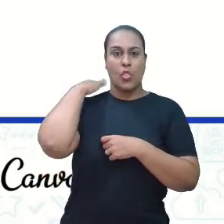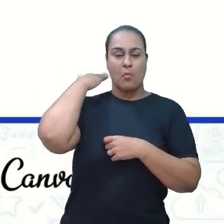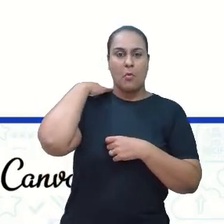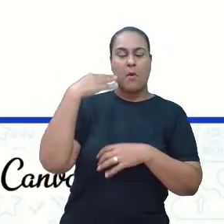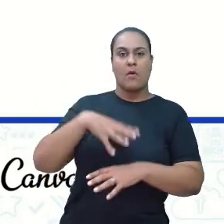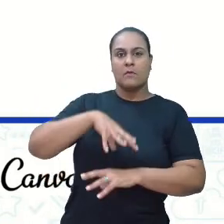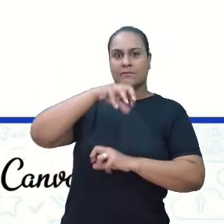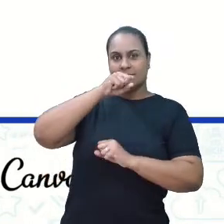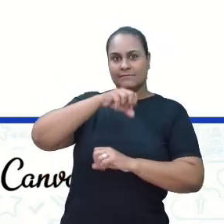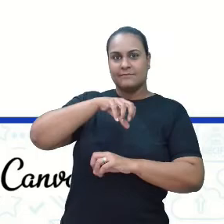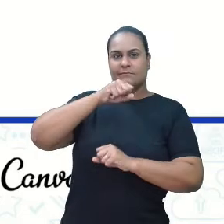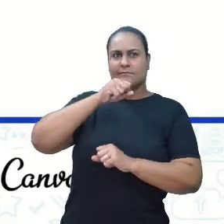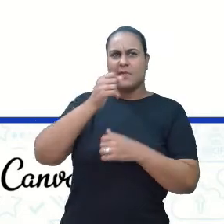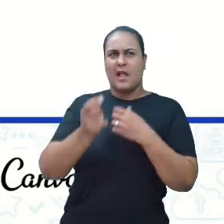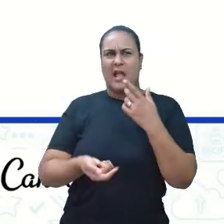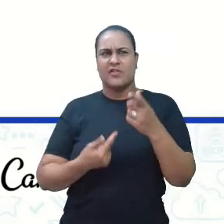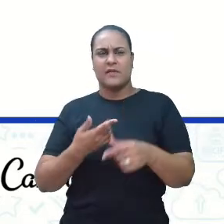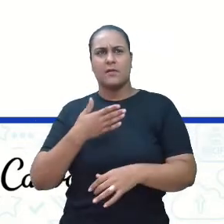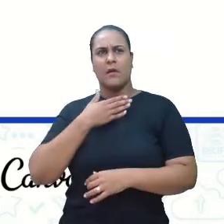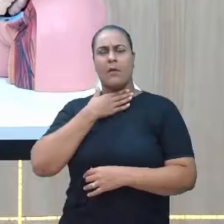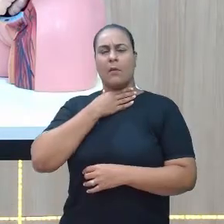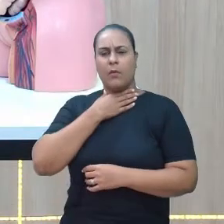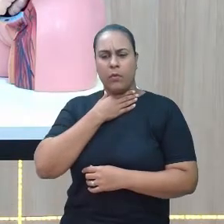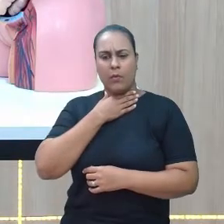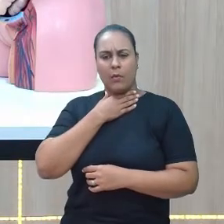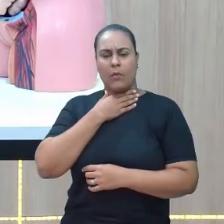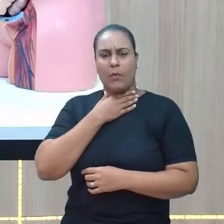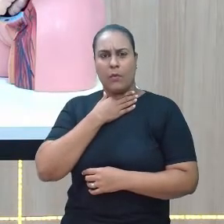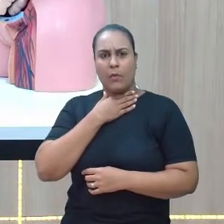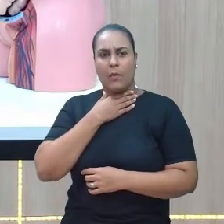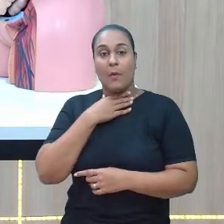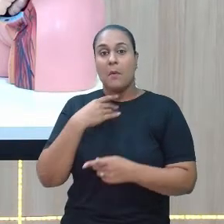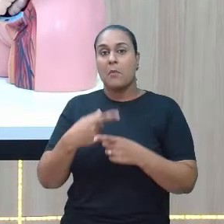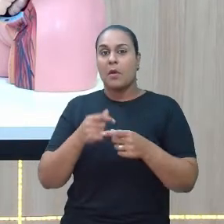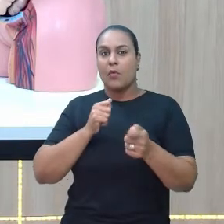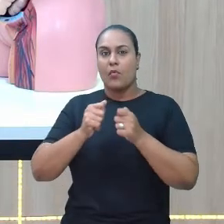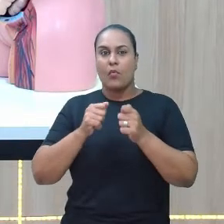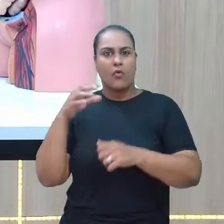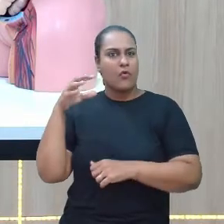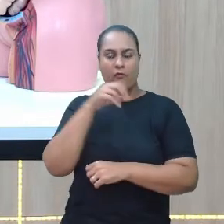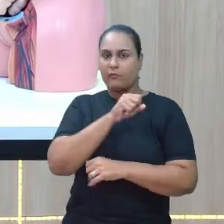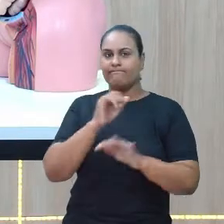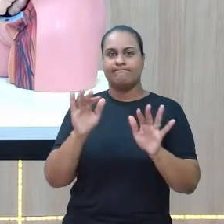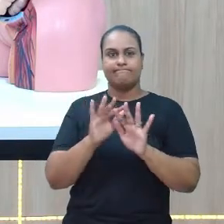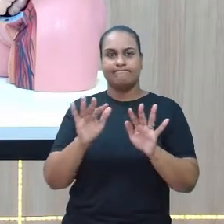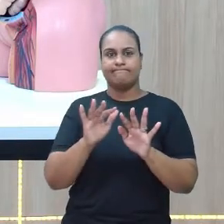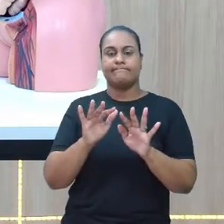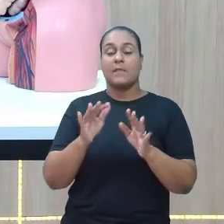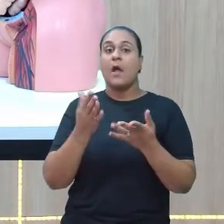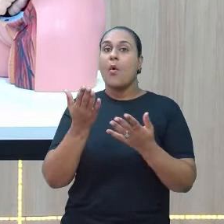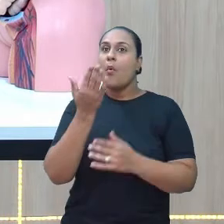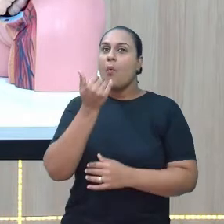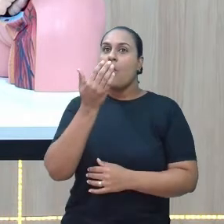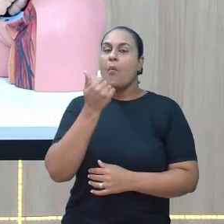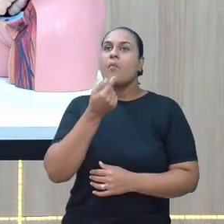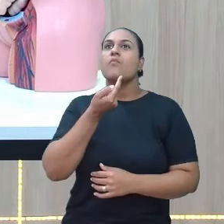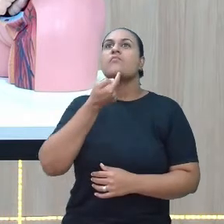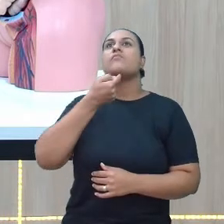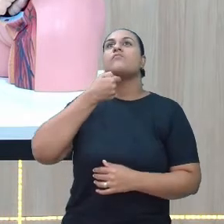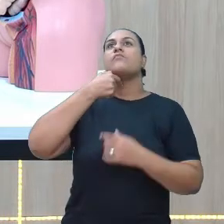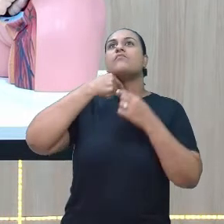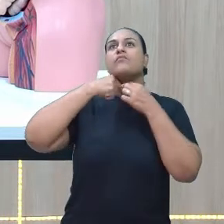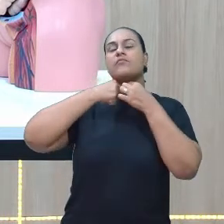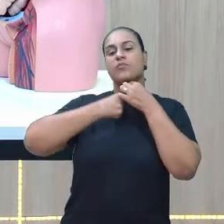vezes nos engasgamos, é porque o controle não foi feito tão rápido. Então o alimento, em vez de ir